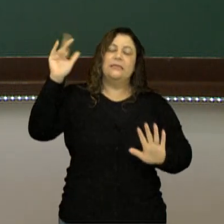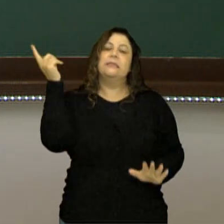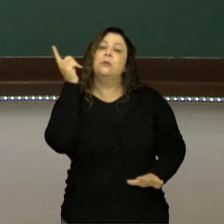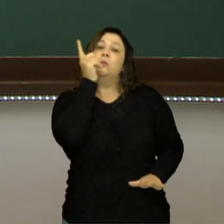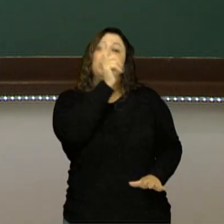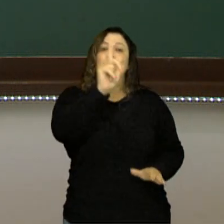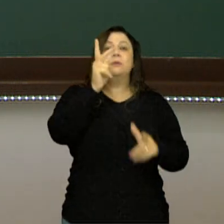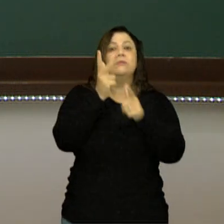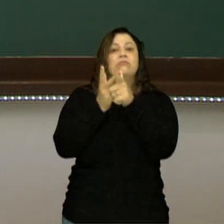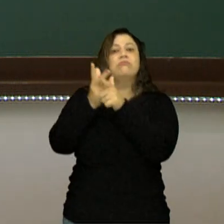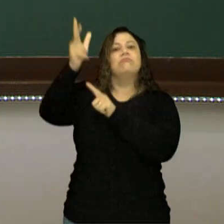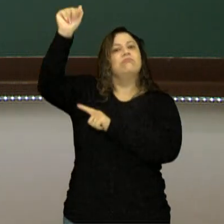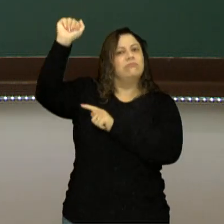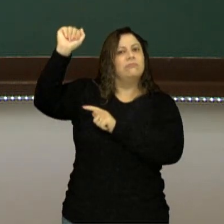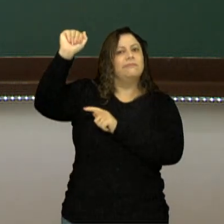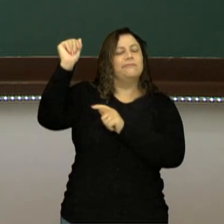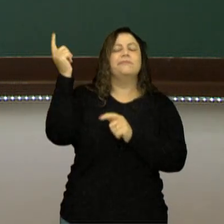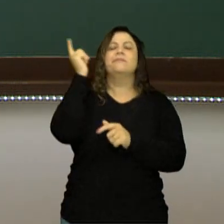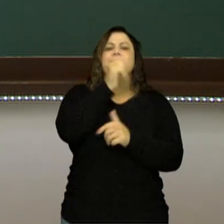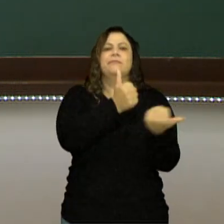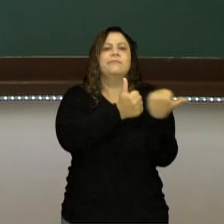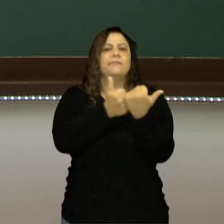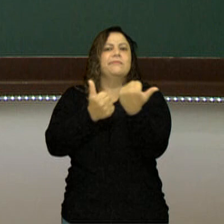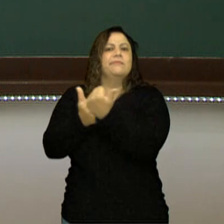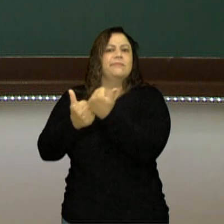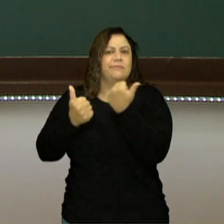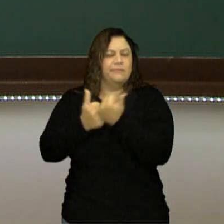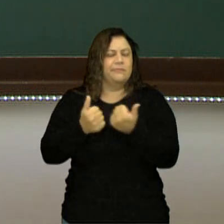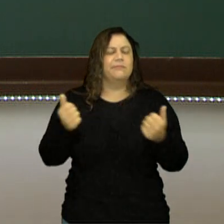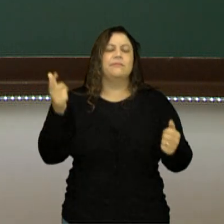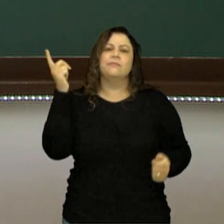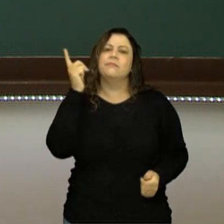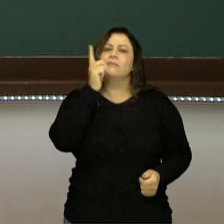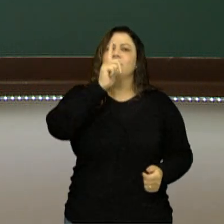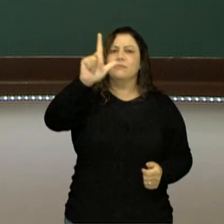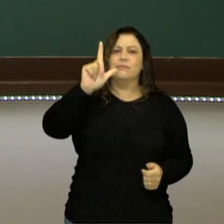vitória, né, consegue o apoio e consegue então